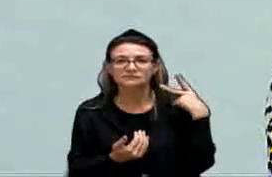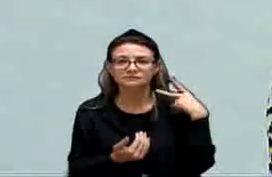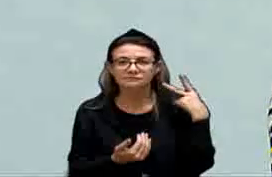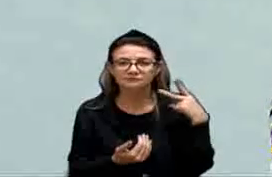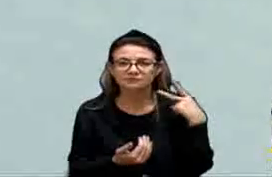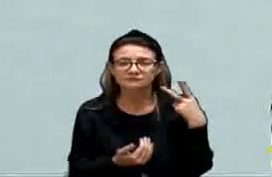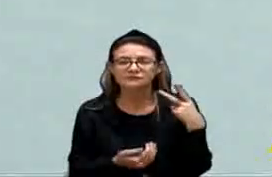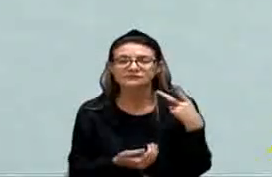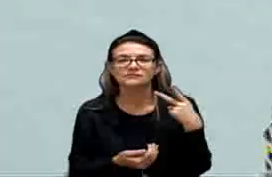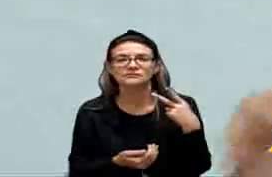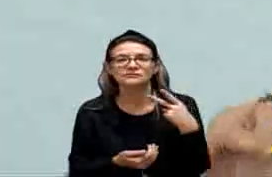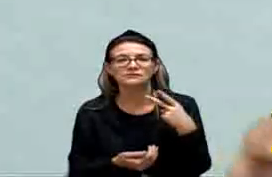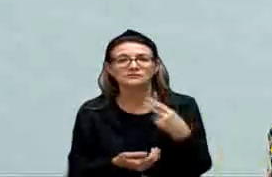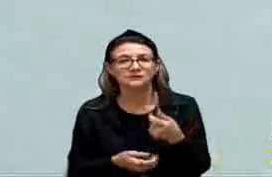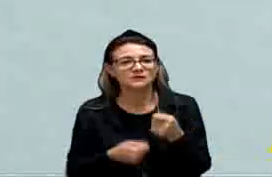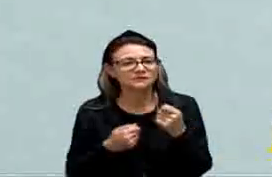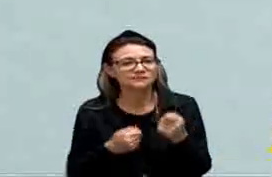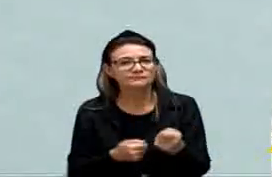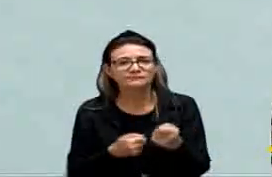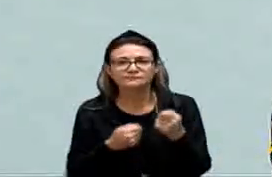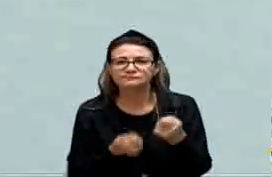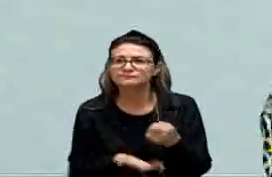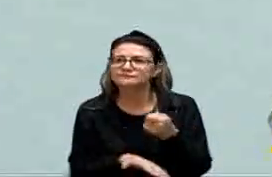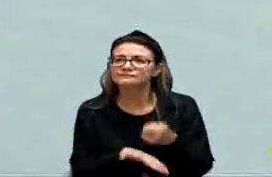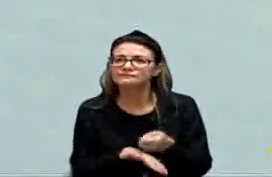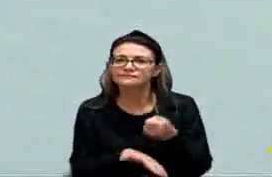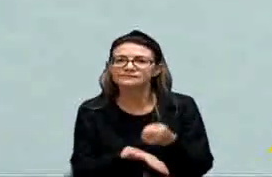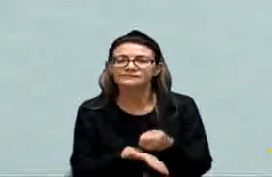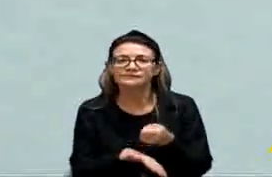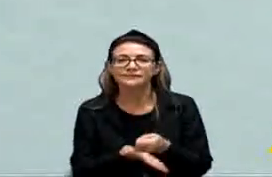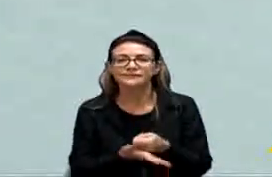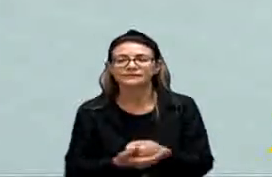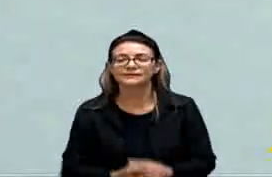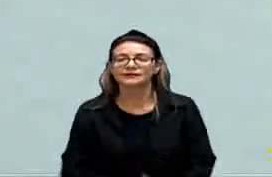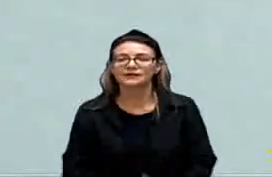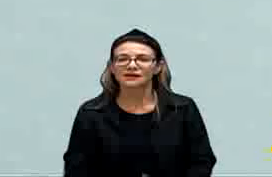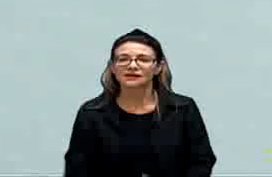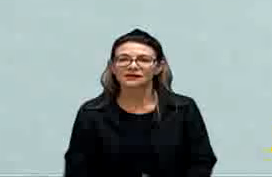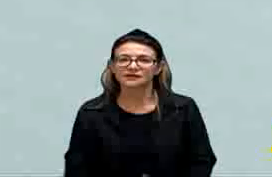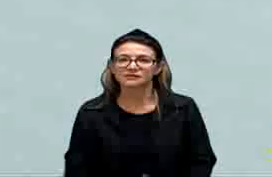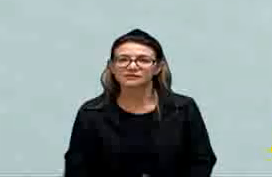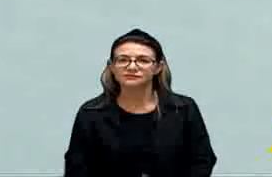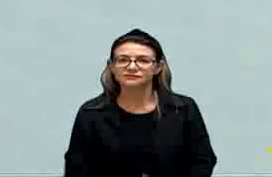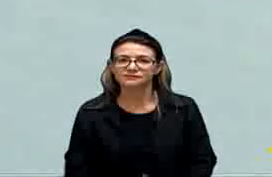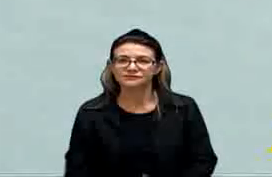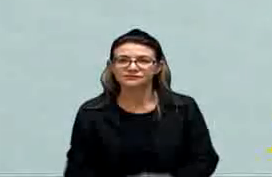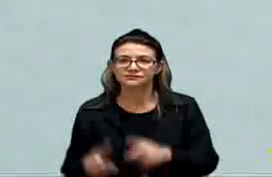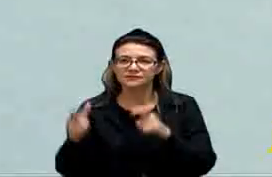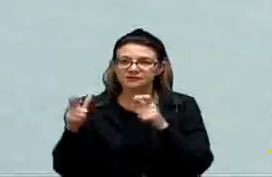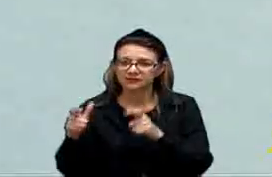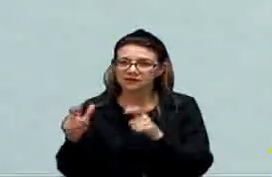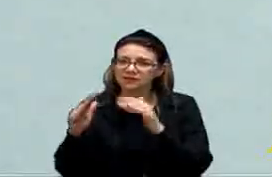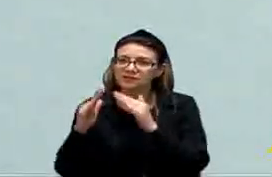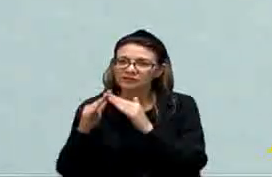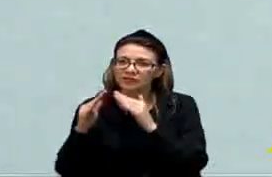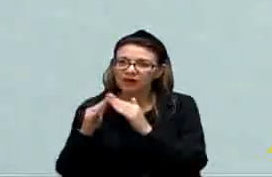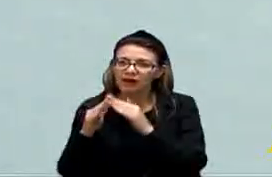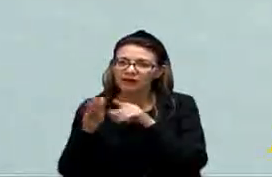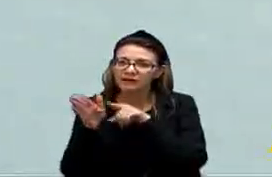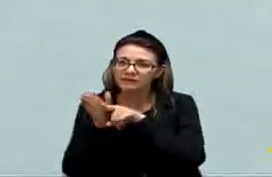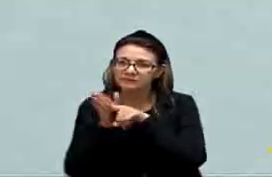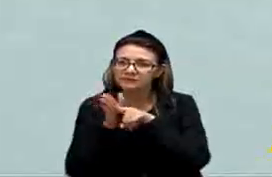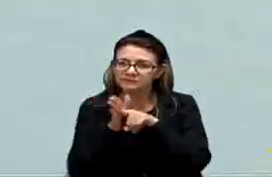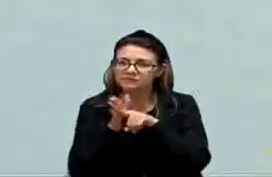cidade é uma exigência como a senhora está dizendo que os órgãos que fiscalizam fiscalizem seja a polícia